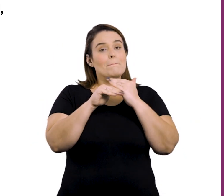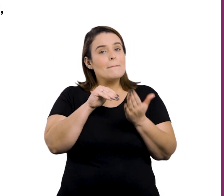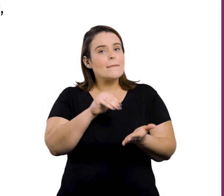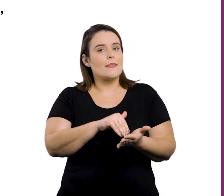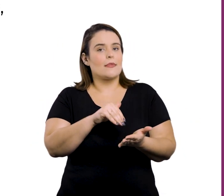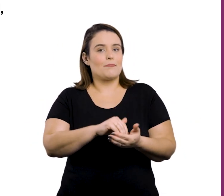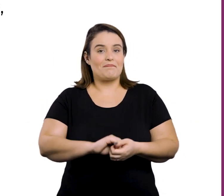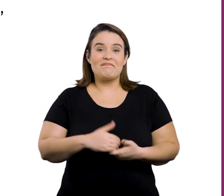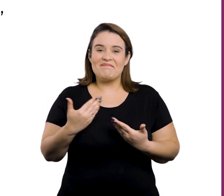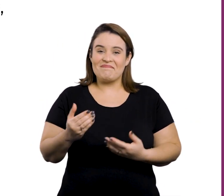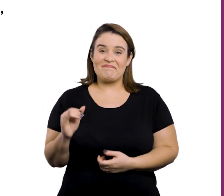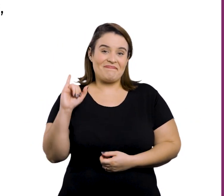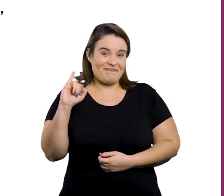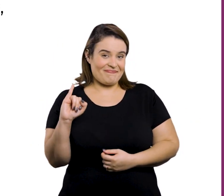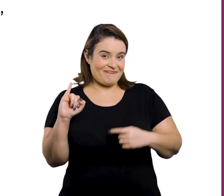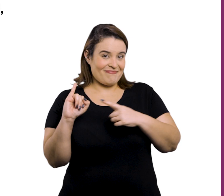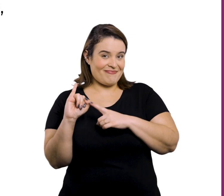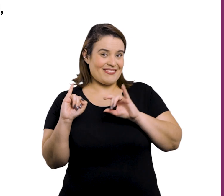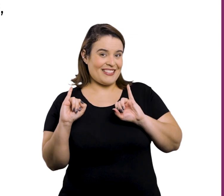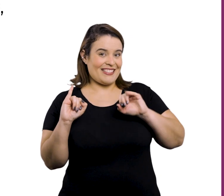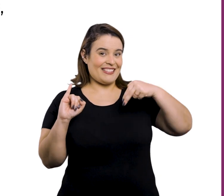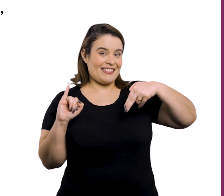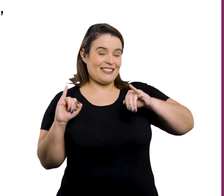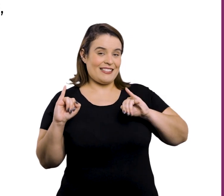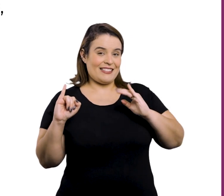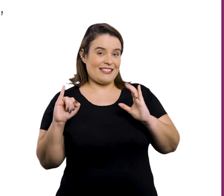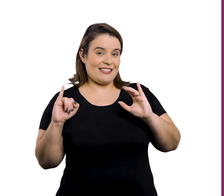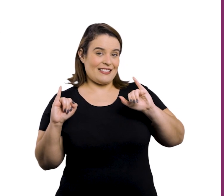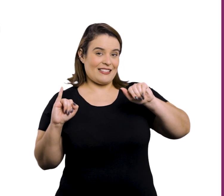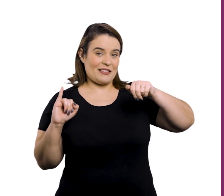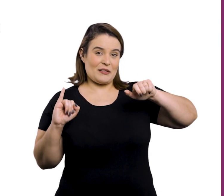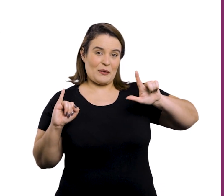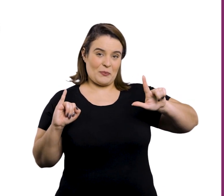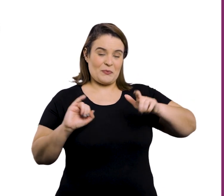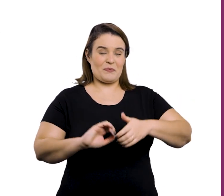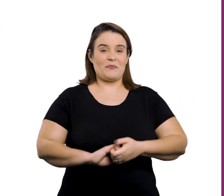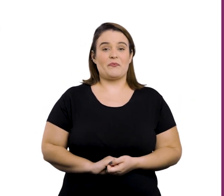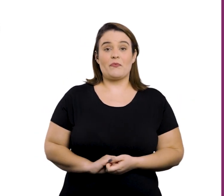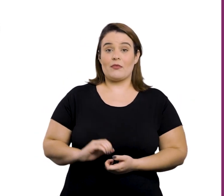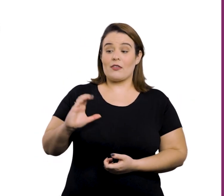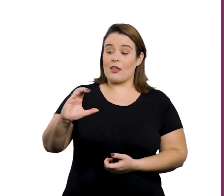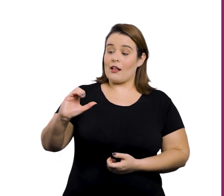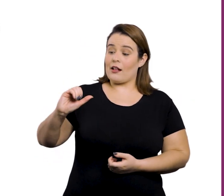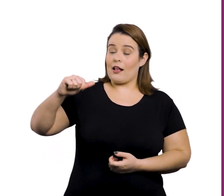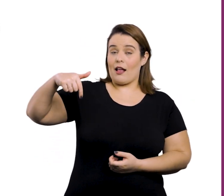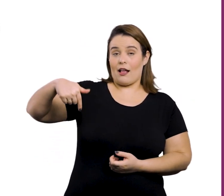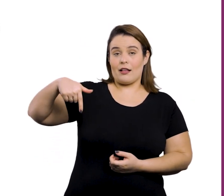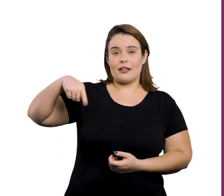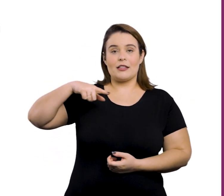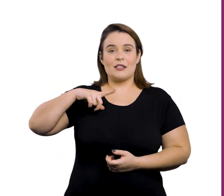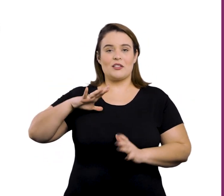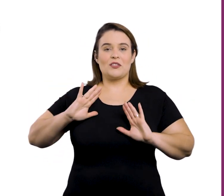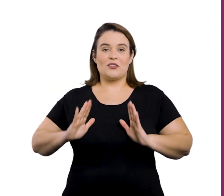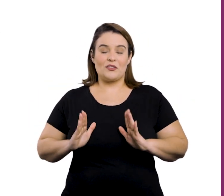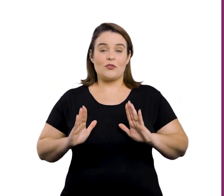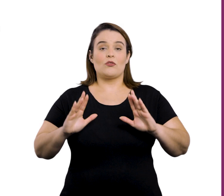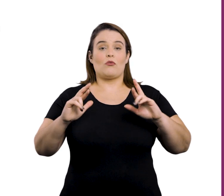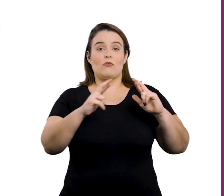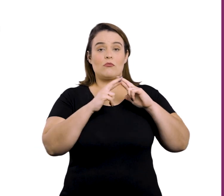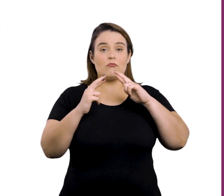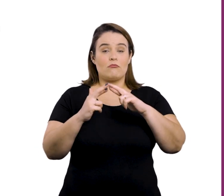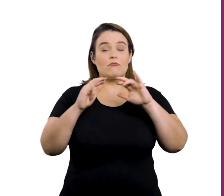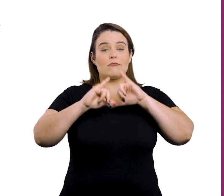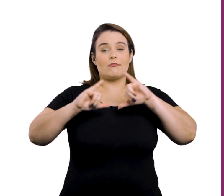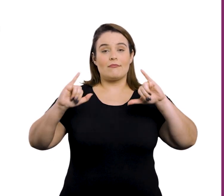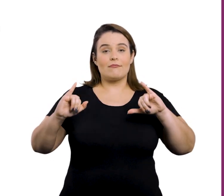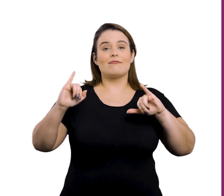do ensino. Por isso, o I, de inicial. O CAC, que já conta com uma proposta formulada pela rede da